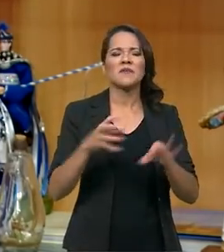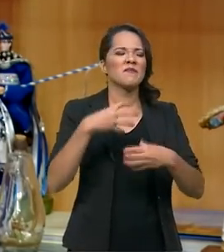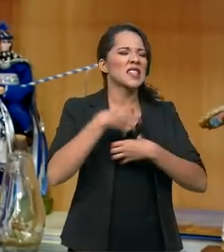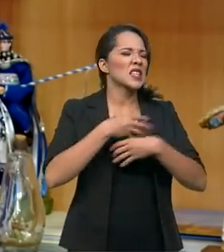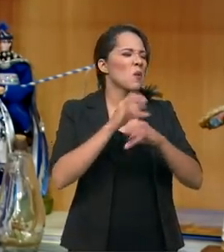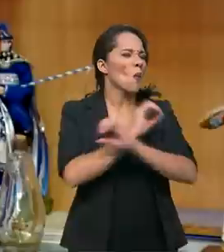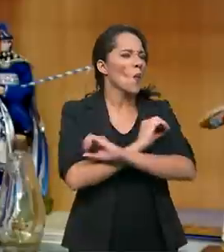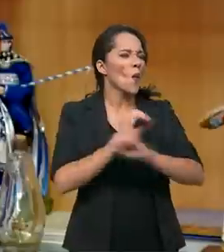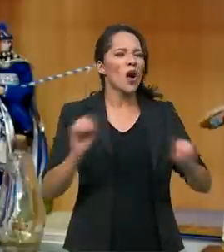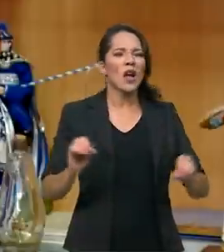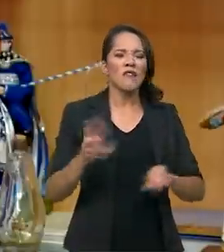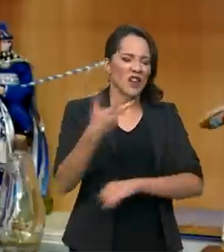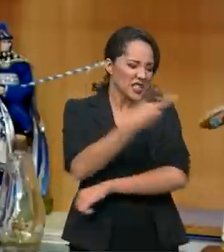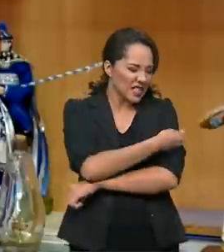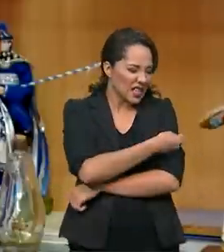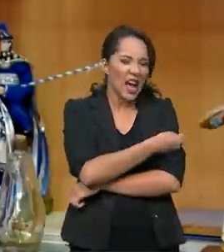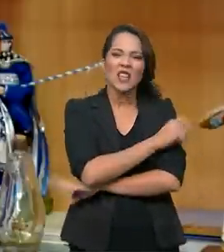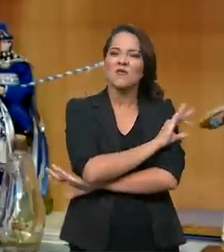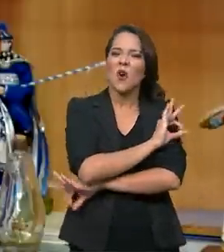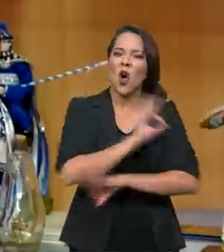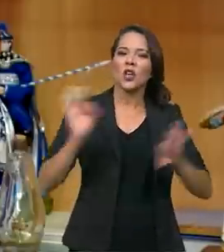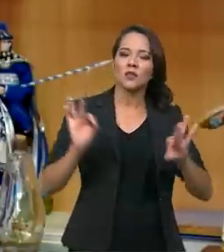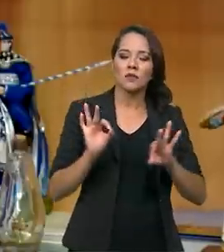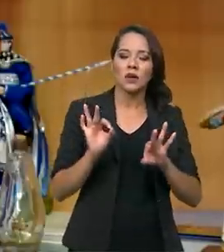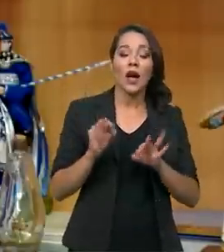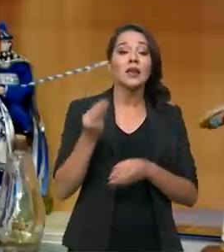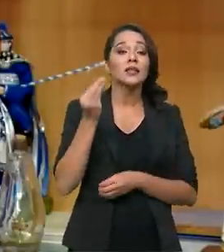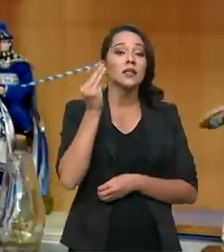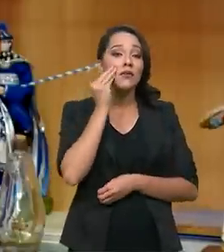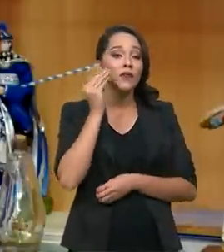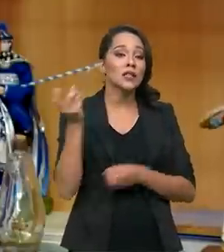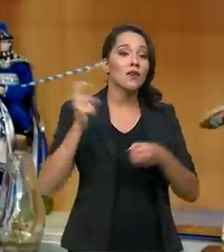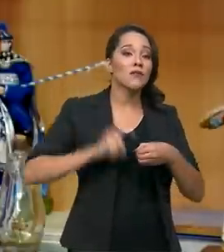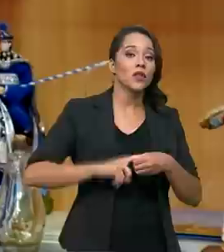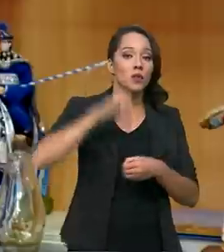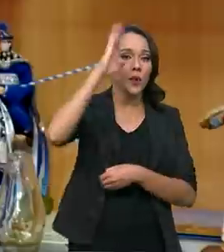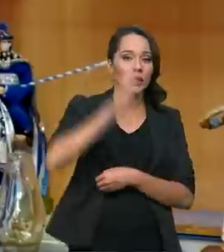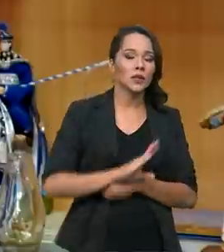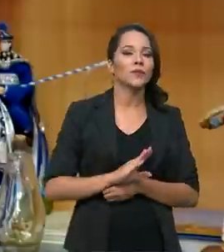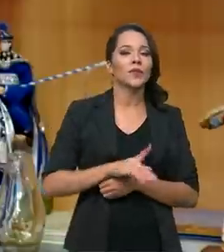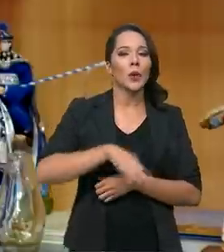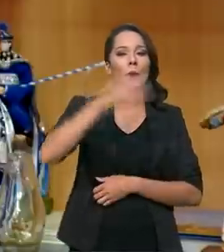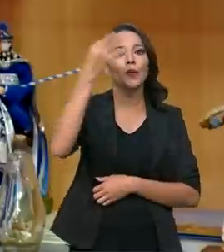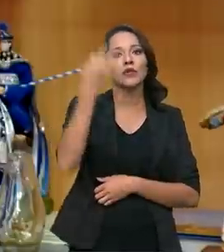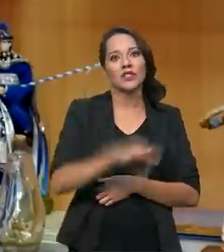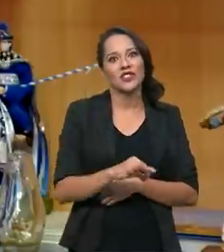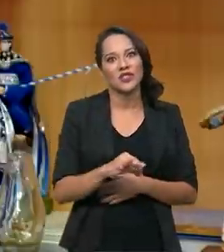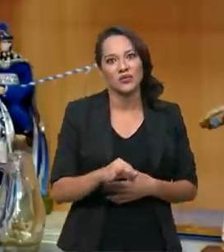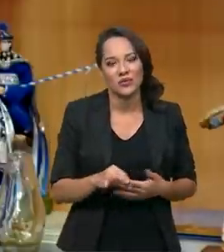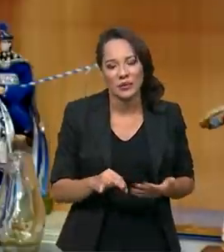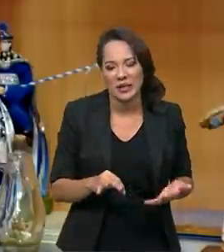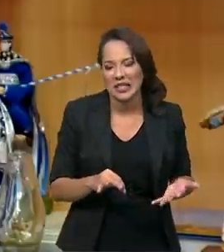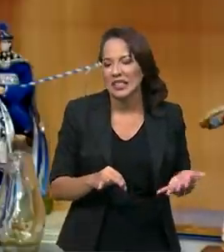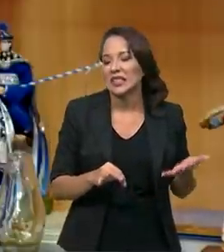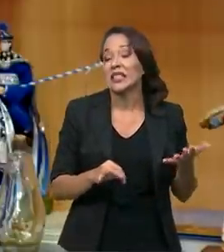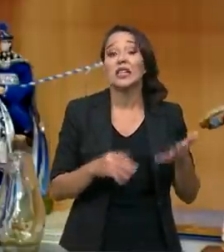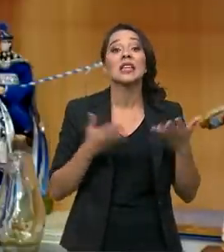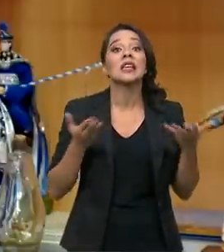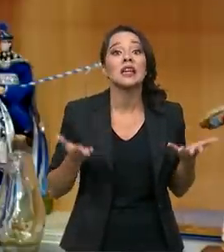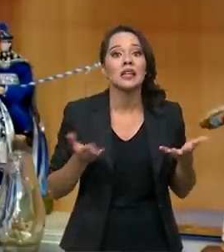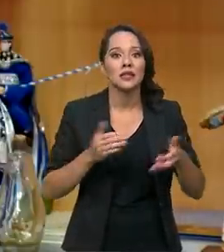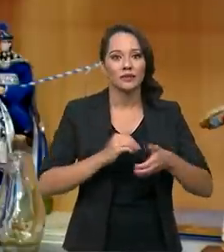assintomático você tava assinado E você fez o exame na hora de voltar para o Brasil Deu positivo e